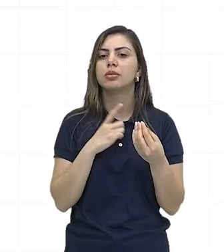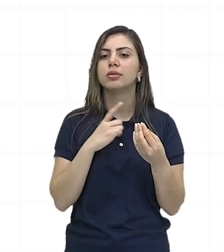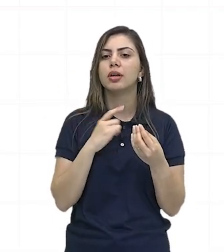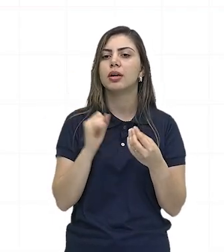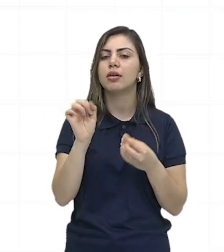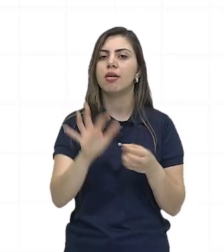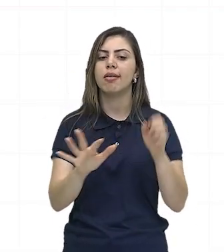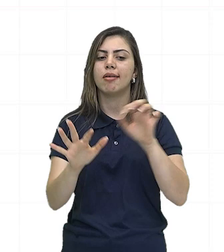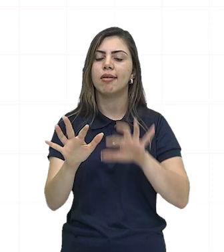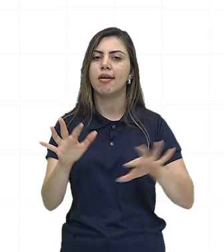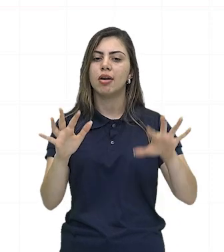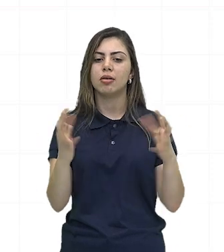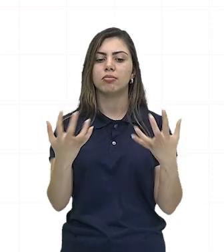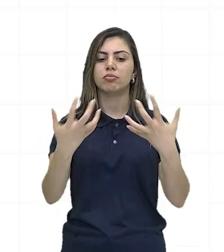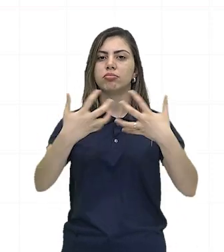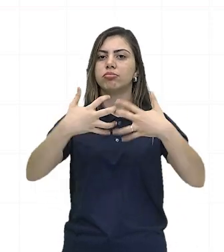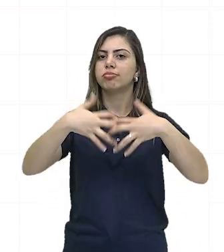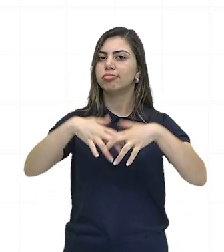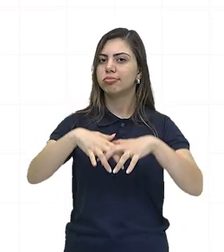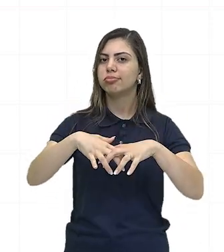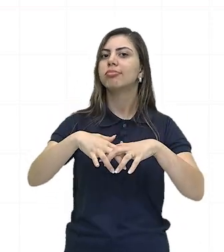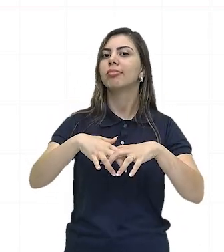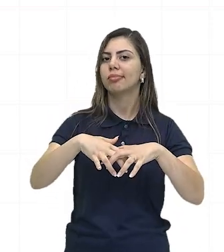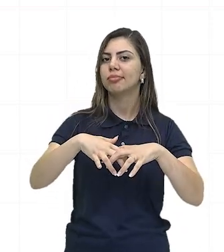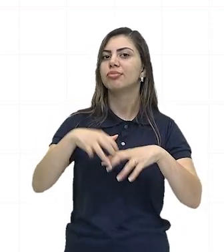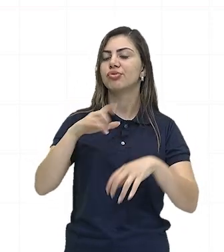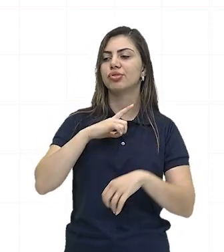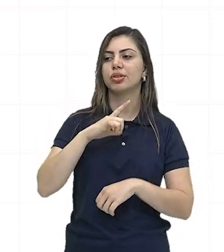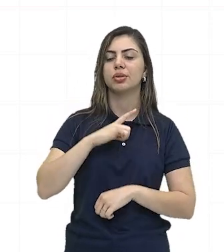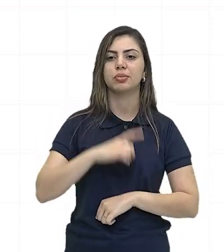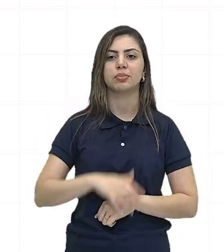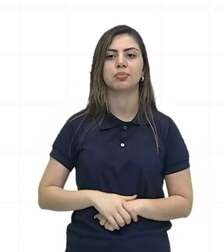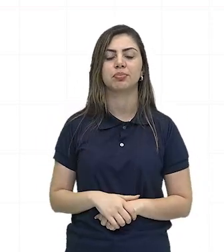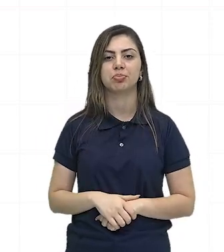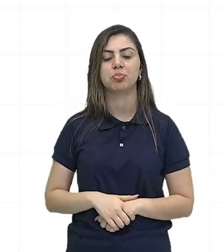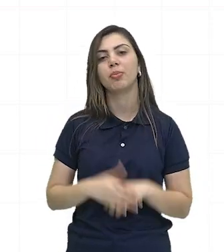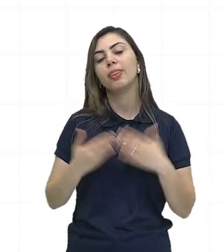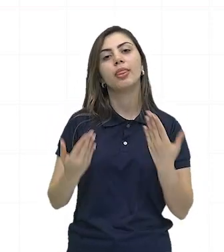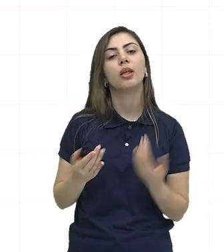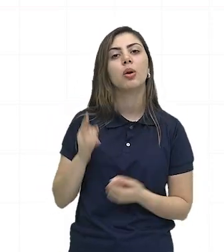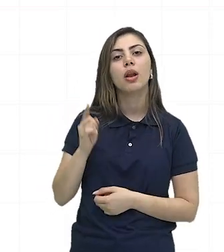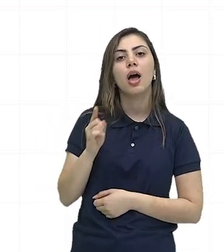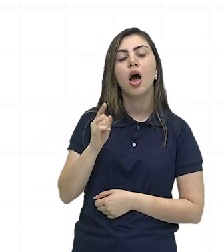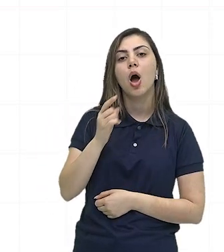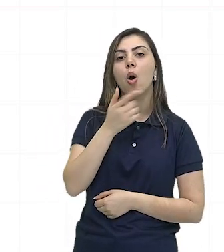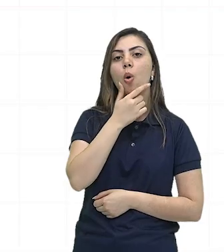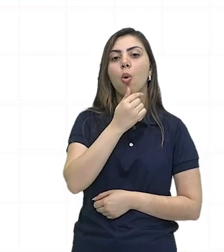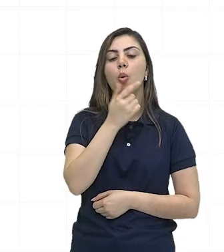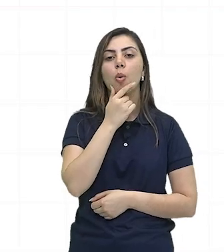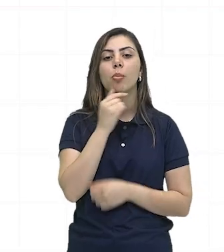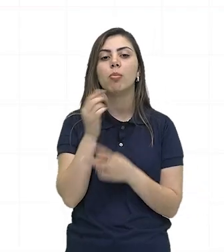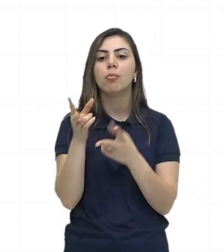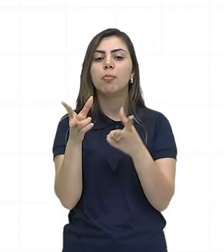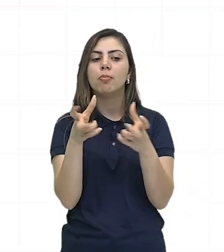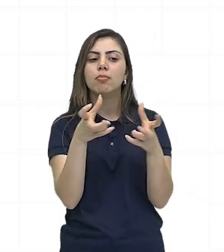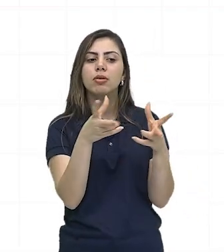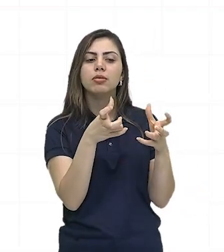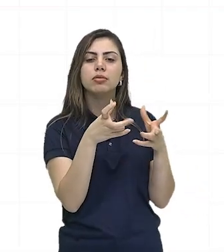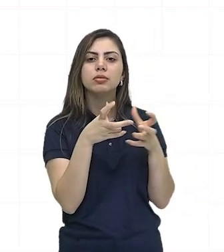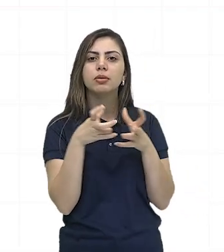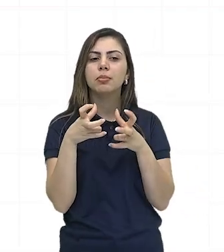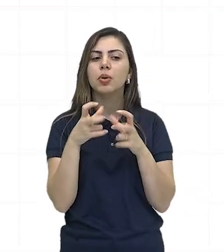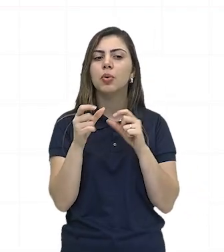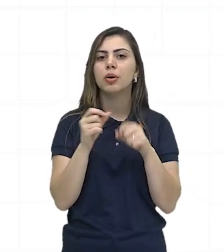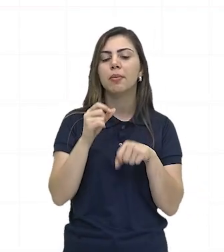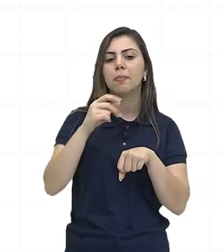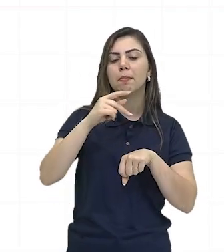estiveram unidos lá no passado. Então, o autor ele observou que as rochas de